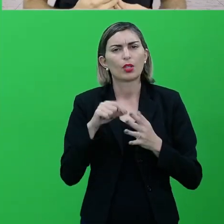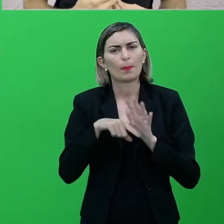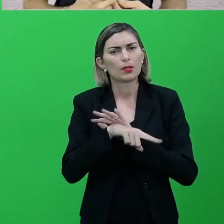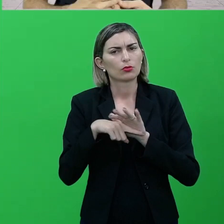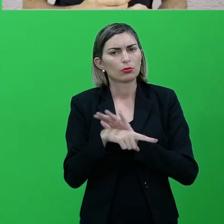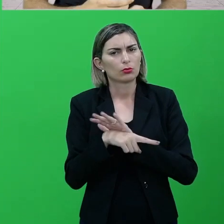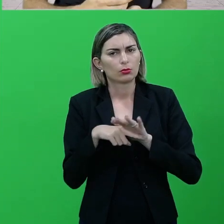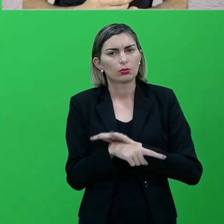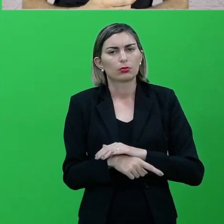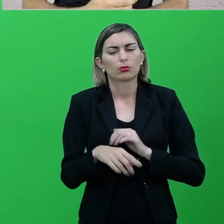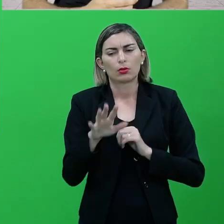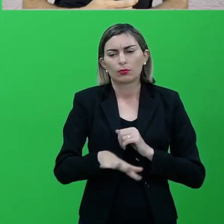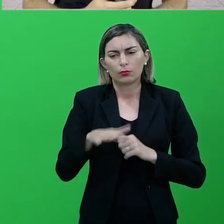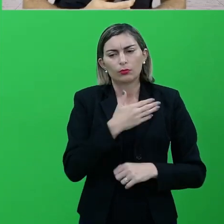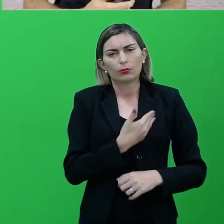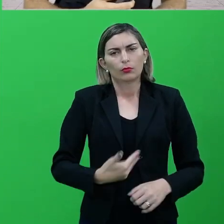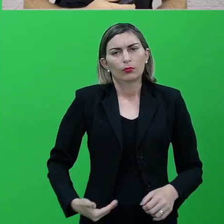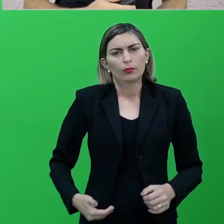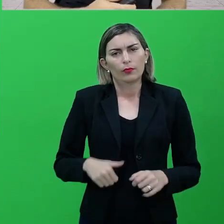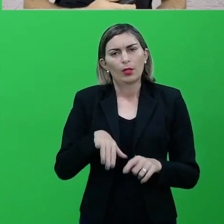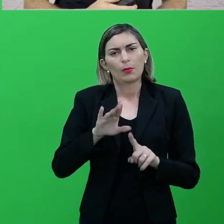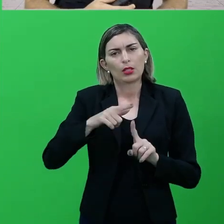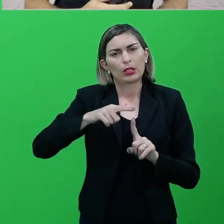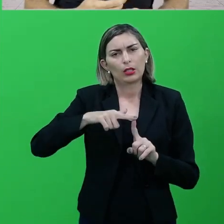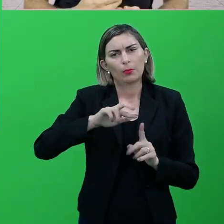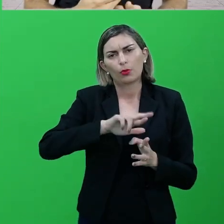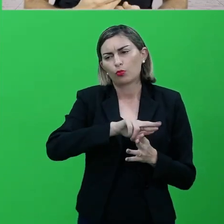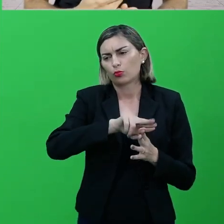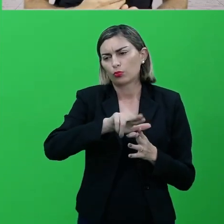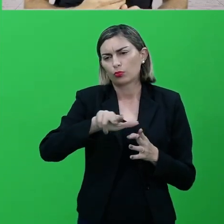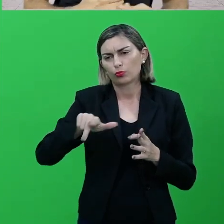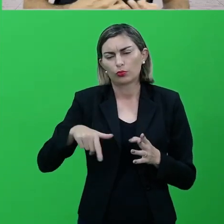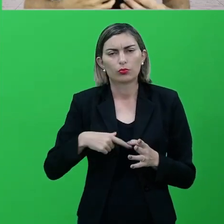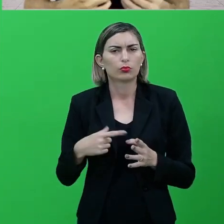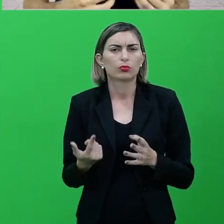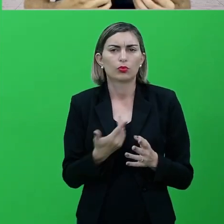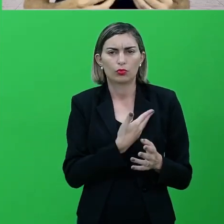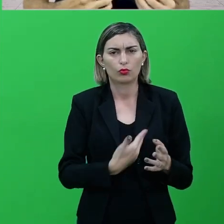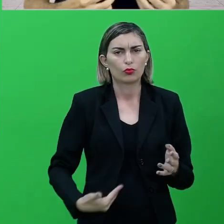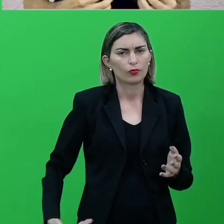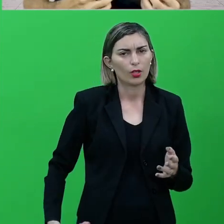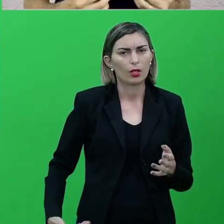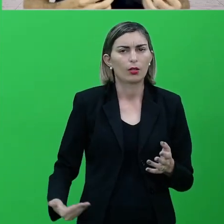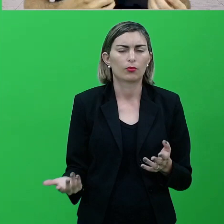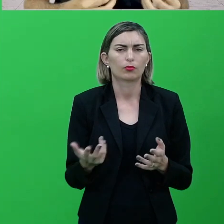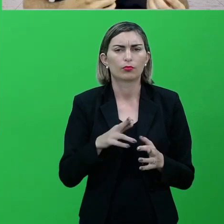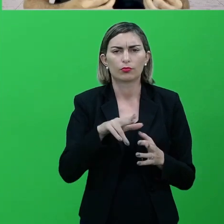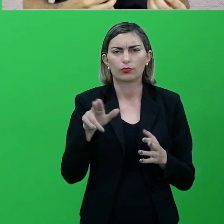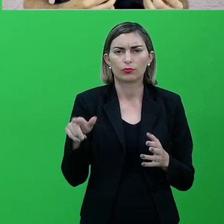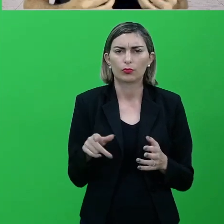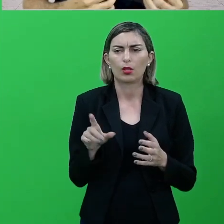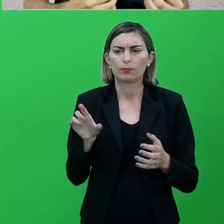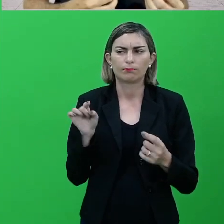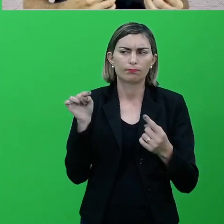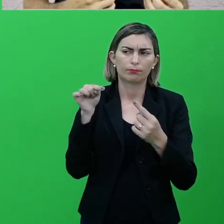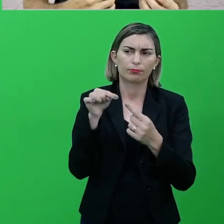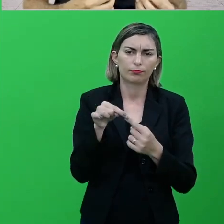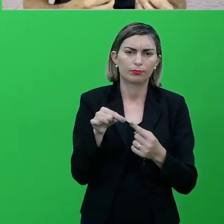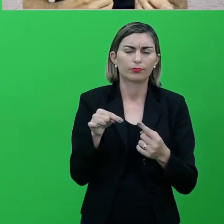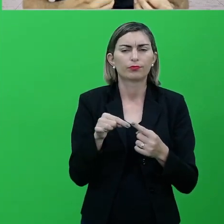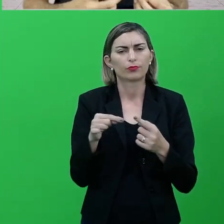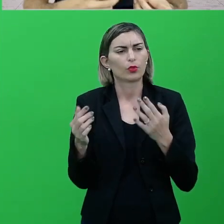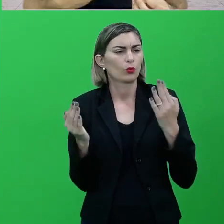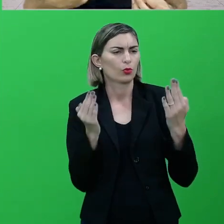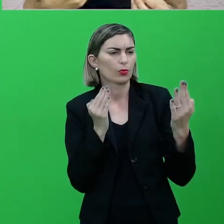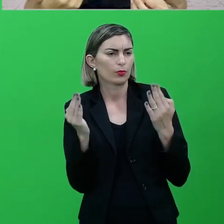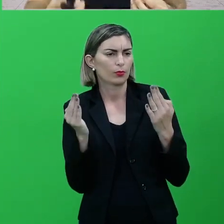do setor público precisam cobrir mais tipos de fontes governamentais. Então, aí já fazendo esse paralelo, né, fazendo essa